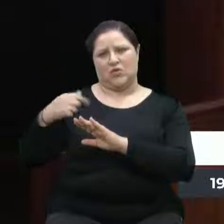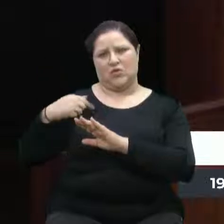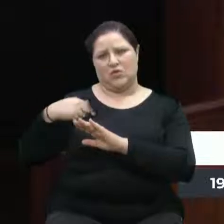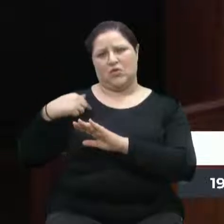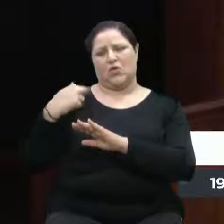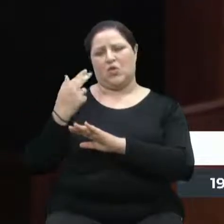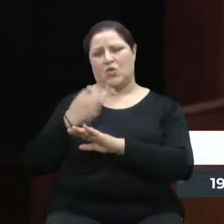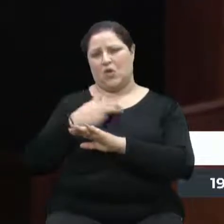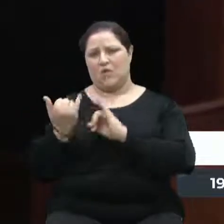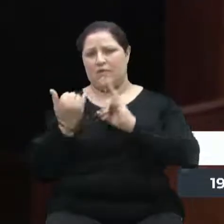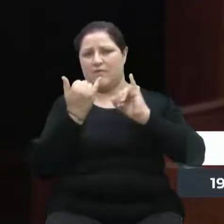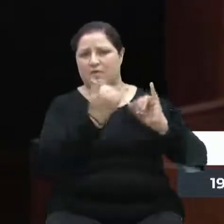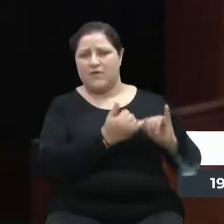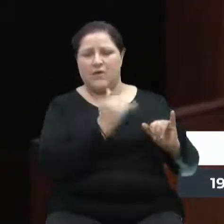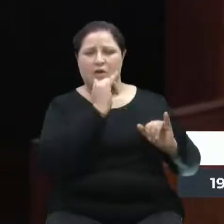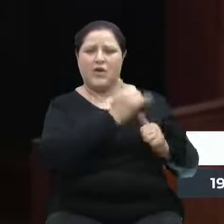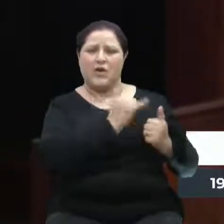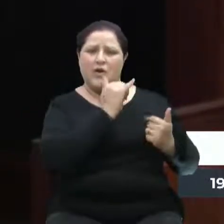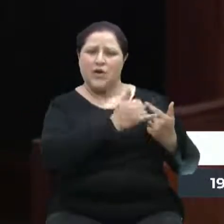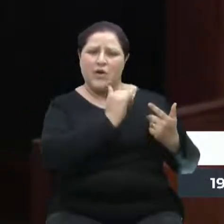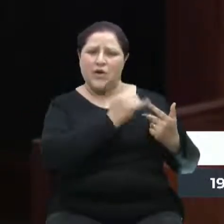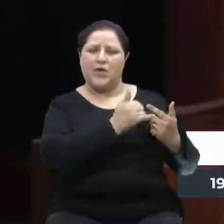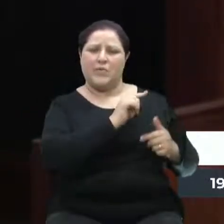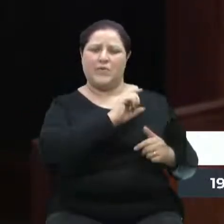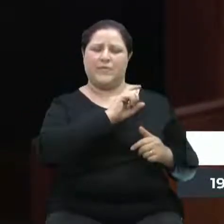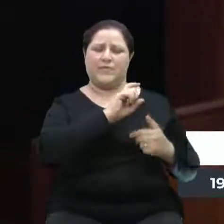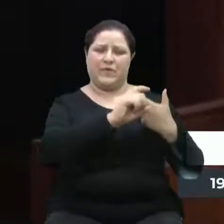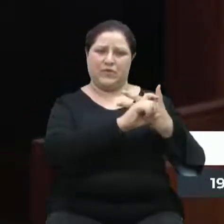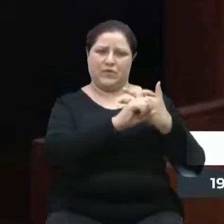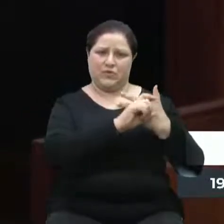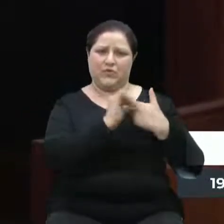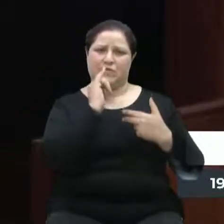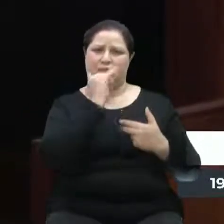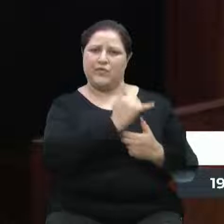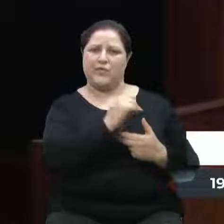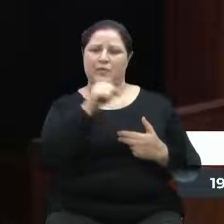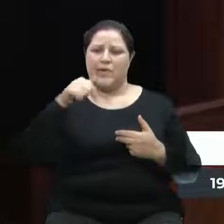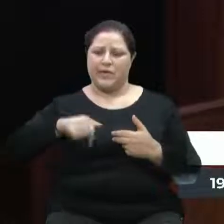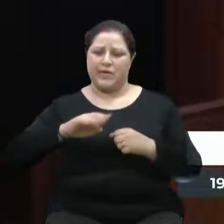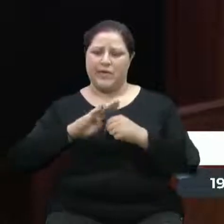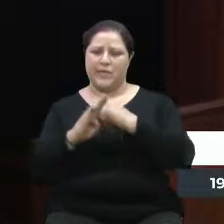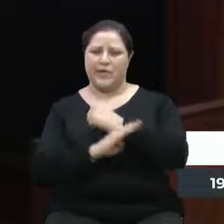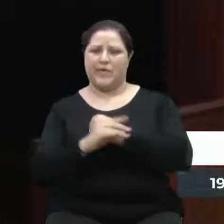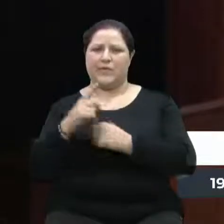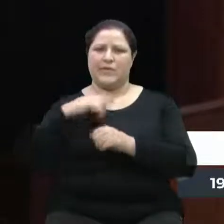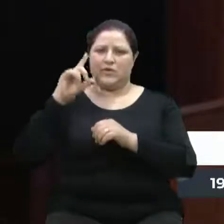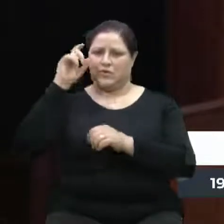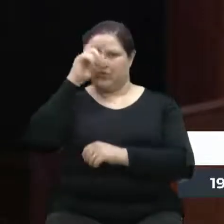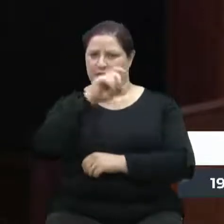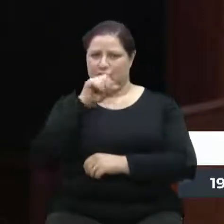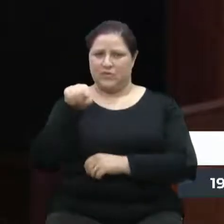das dificuldades que o desvio riso tem. Tanto na escola, que vocês estão vendo,